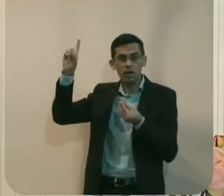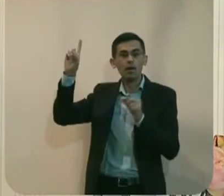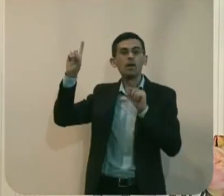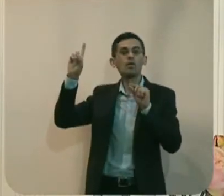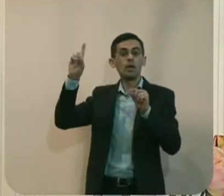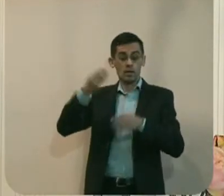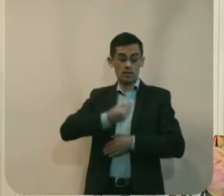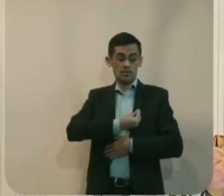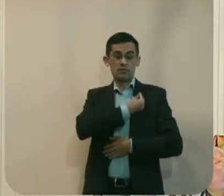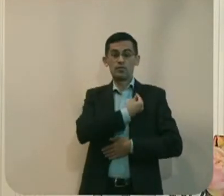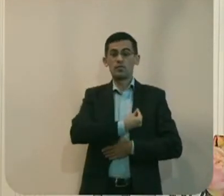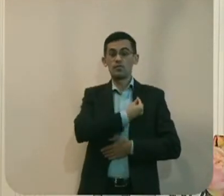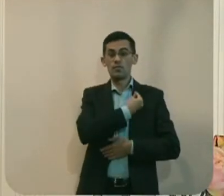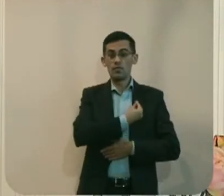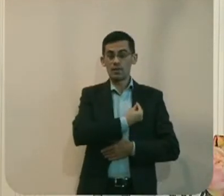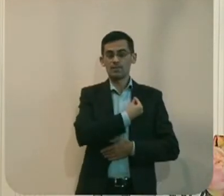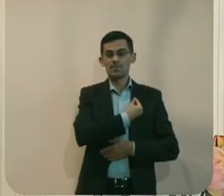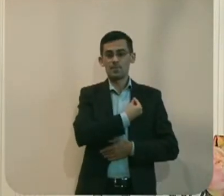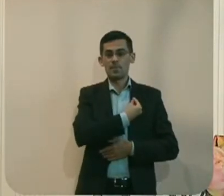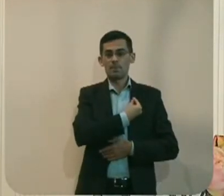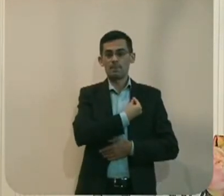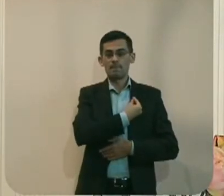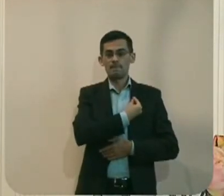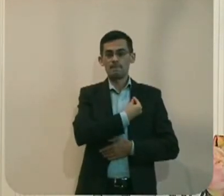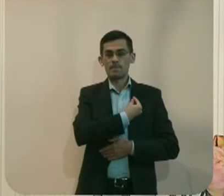é viver,